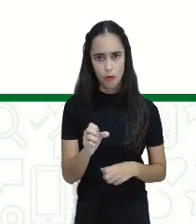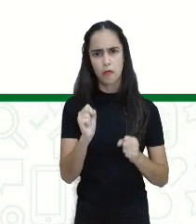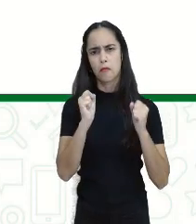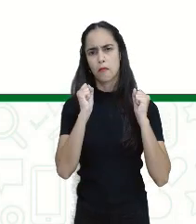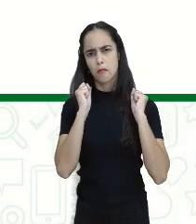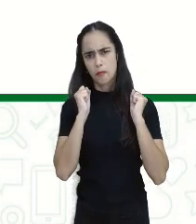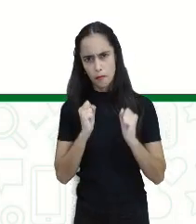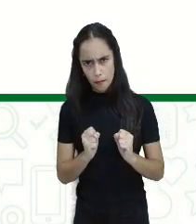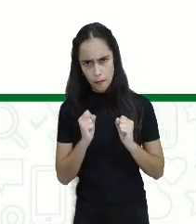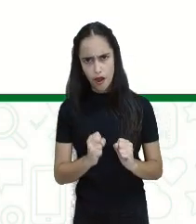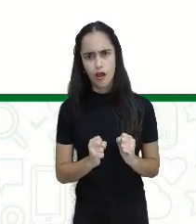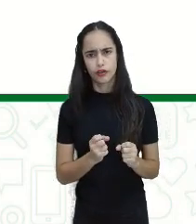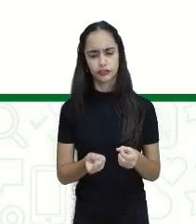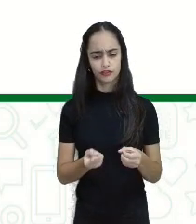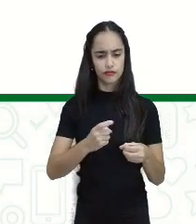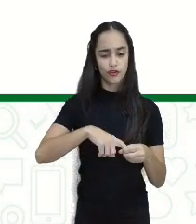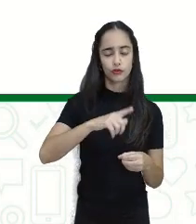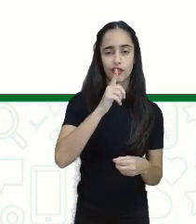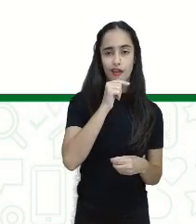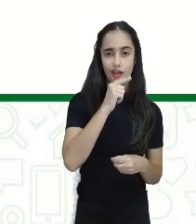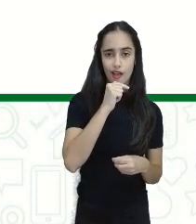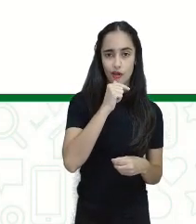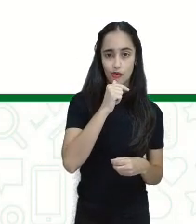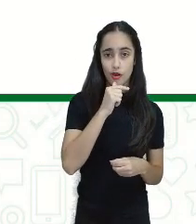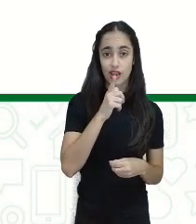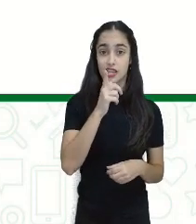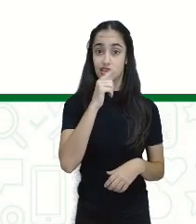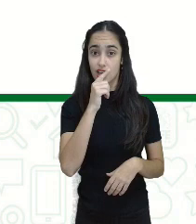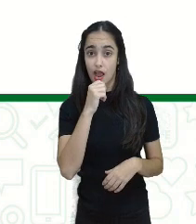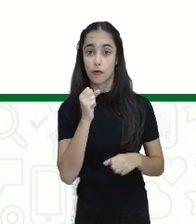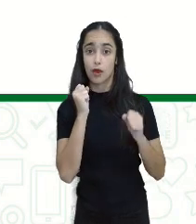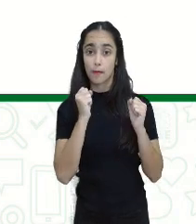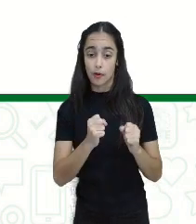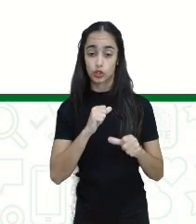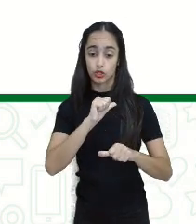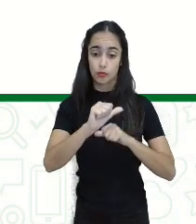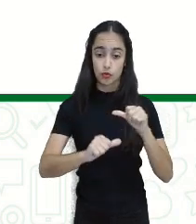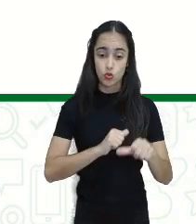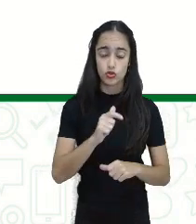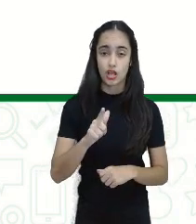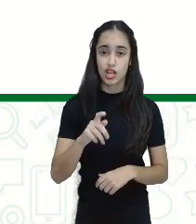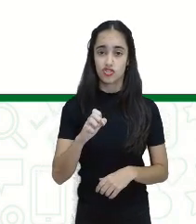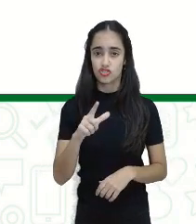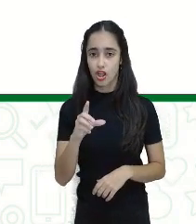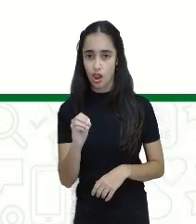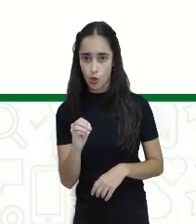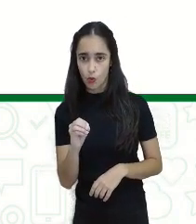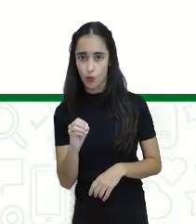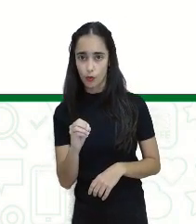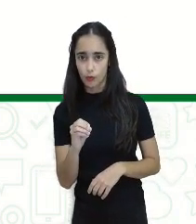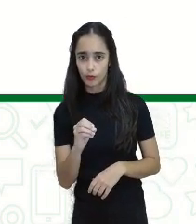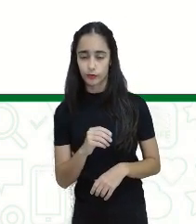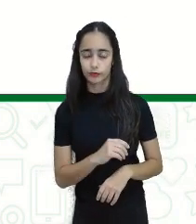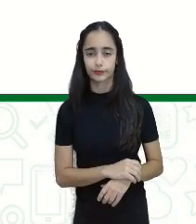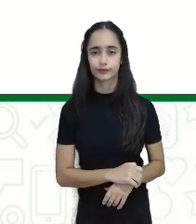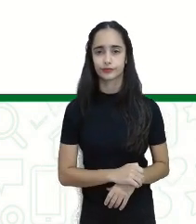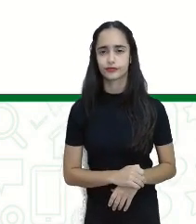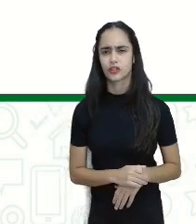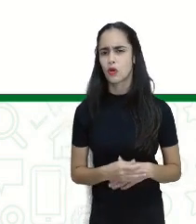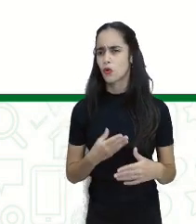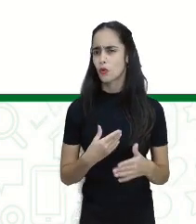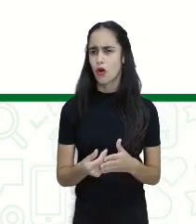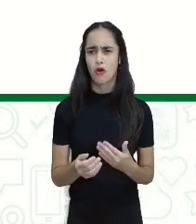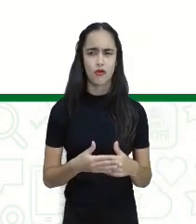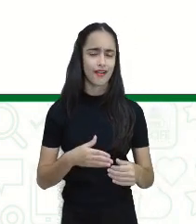pode se transformar em água. E a água pode se transformar em gelo. Então, é reversível. Eu posso, no momento que eu quiser pegar a